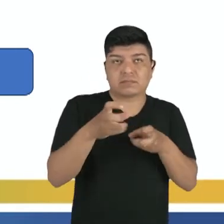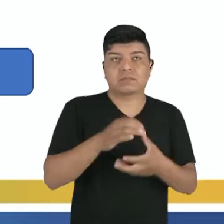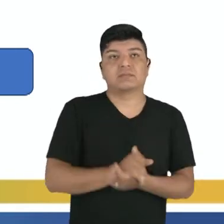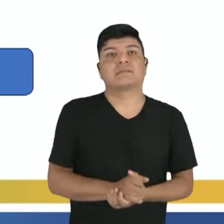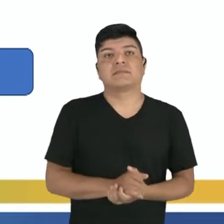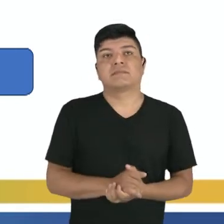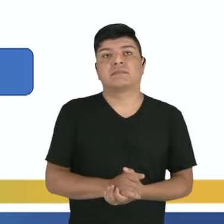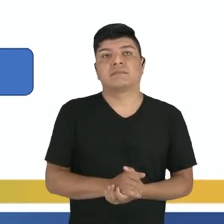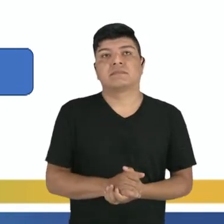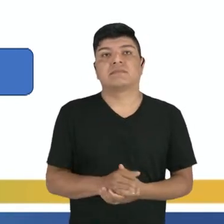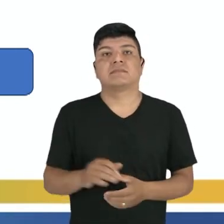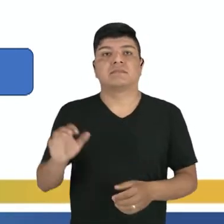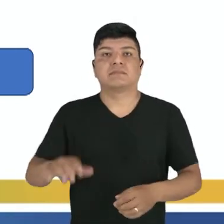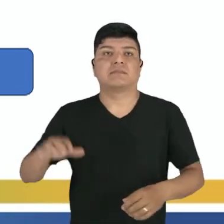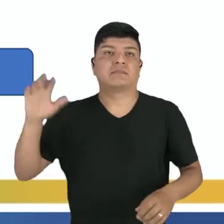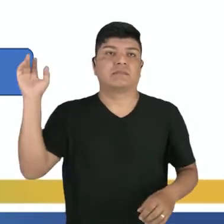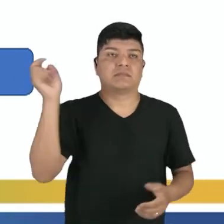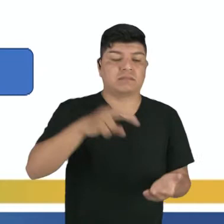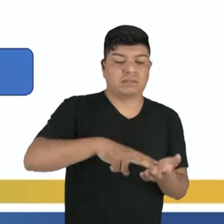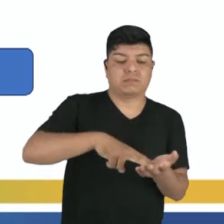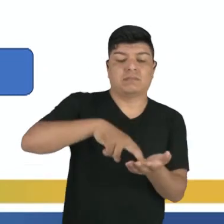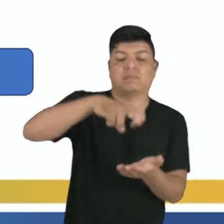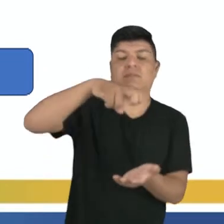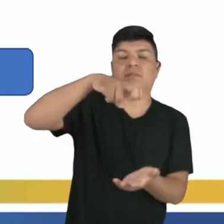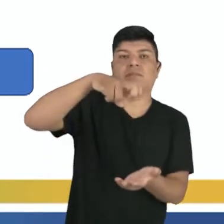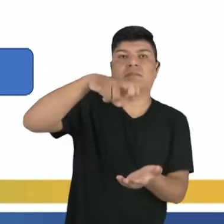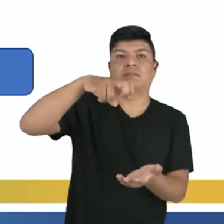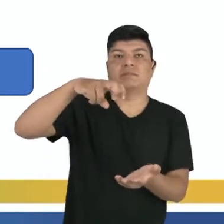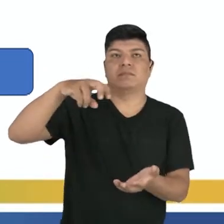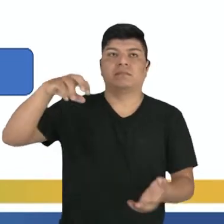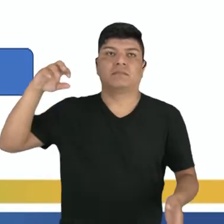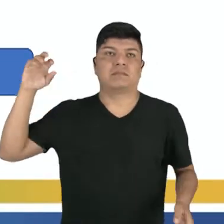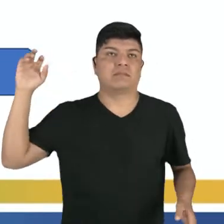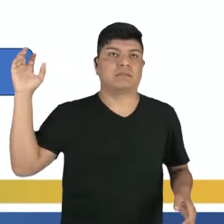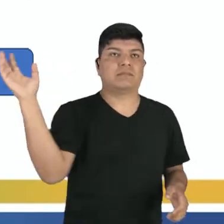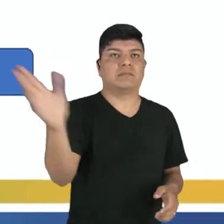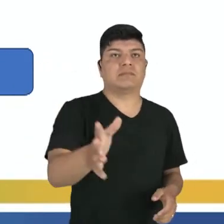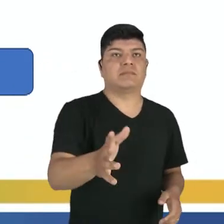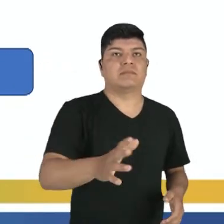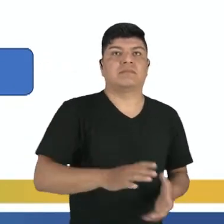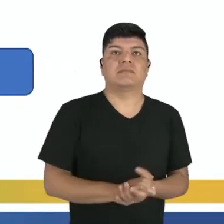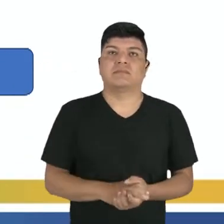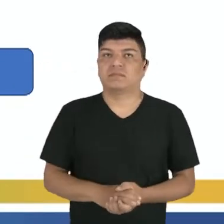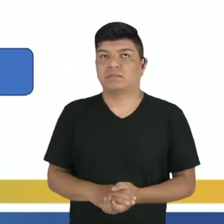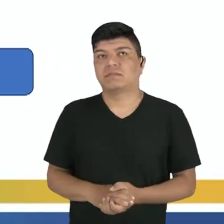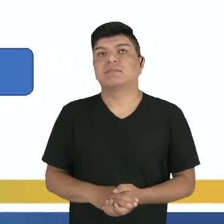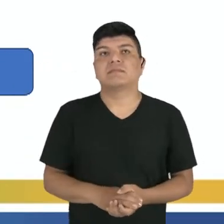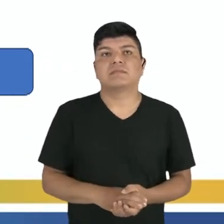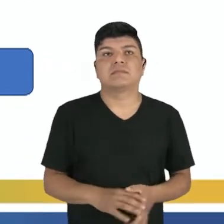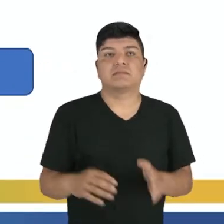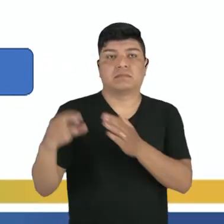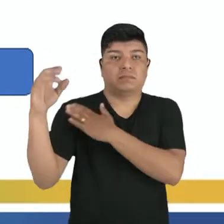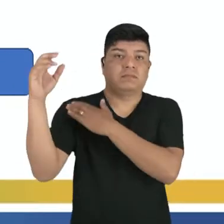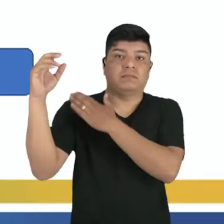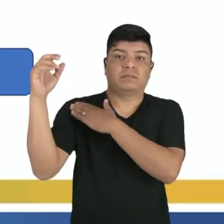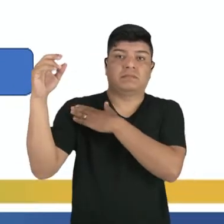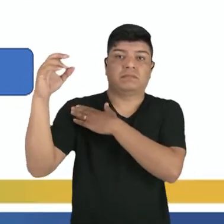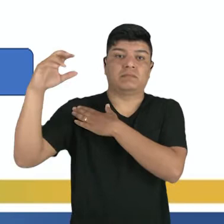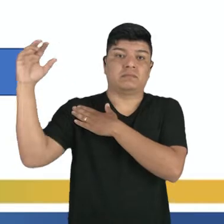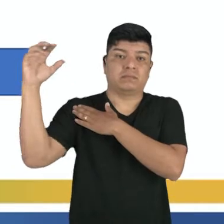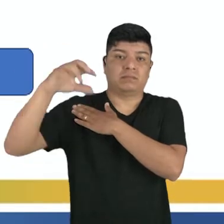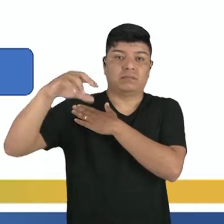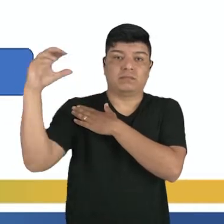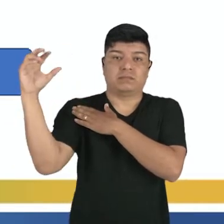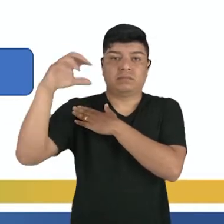arremesso porque ele está realizando um salto e por que a amplitude aqui no braço dele né olha para a circulação aqui no ombro dele